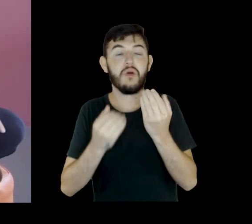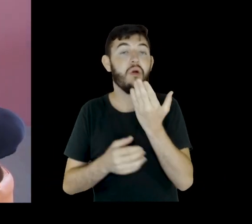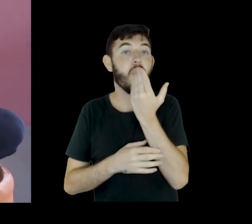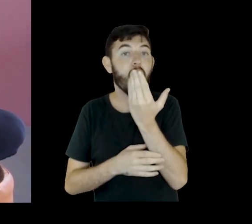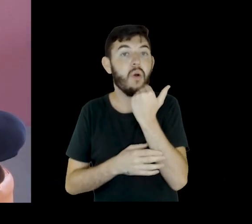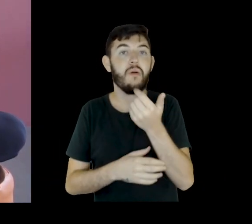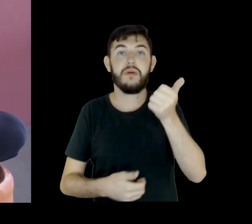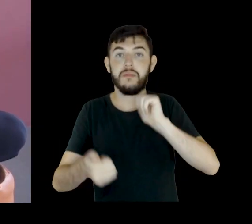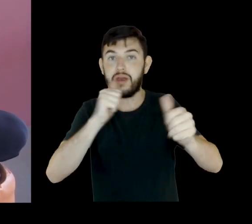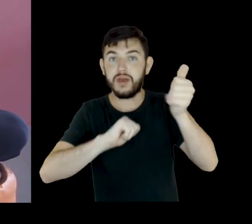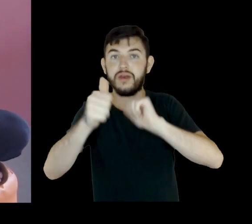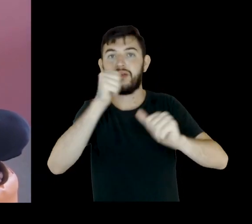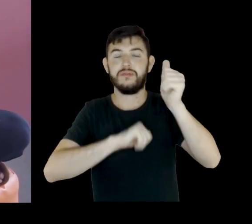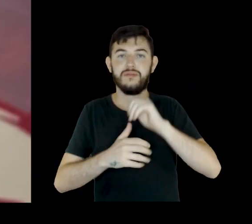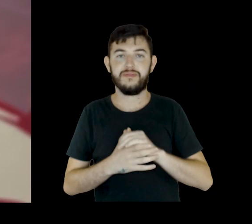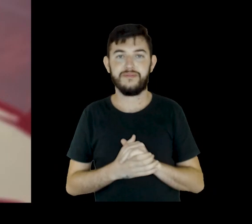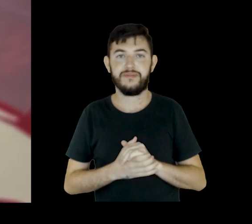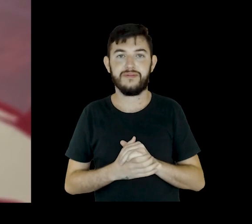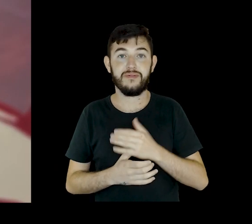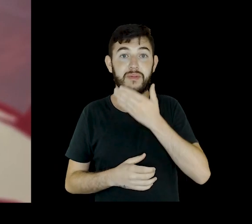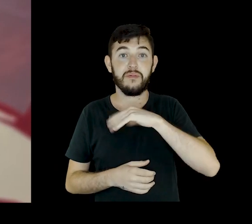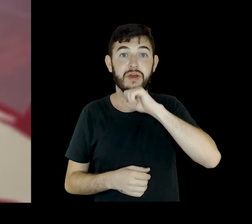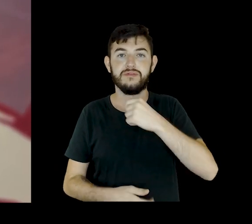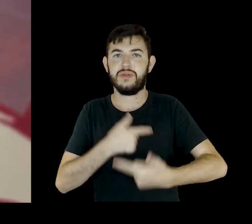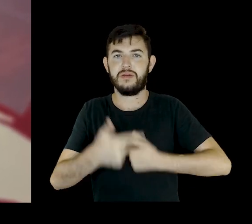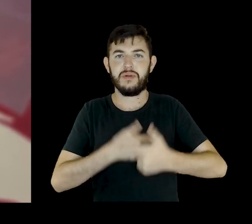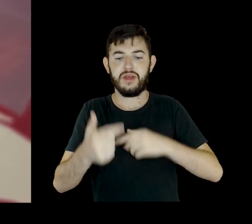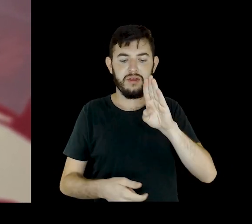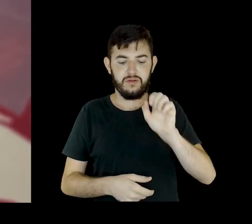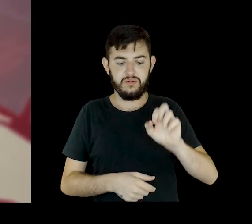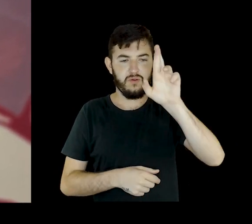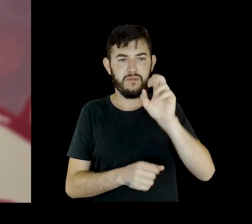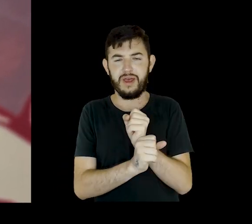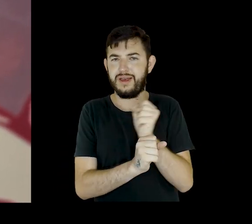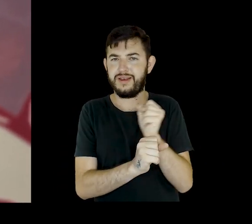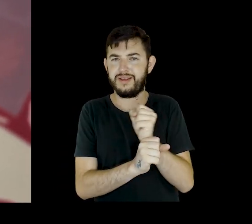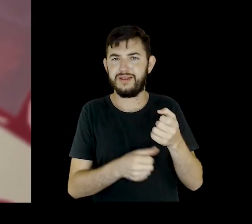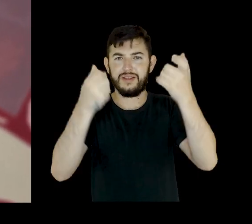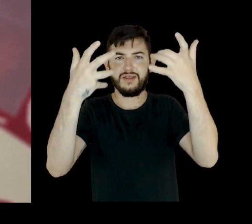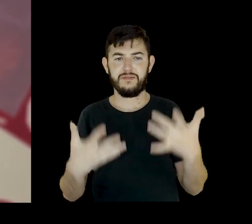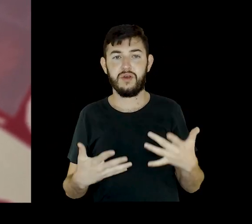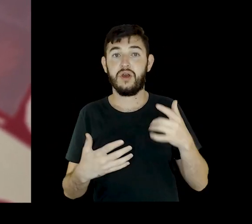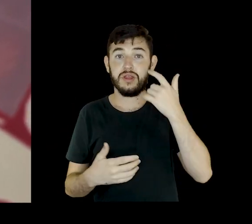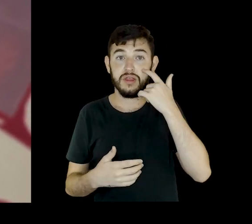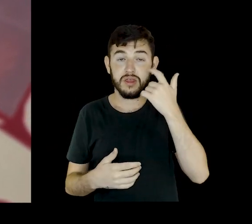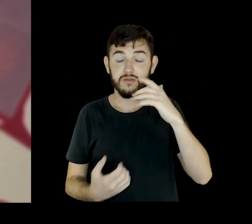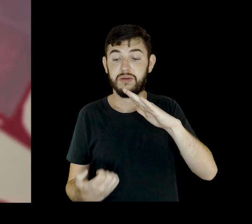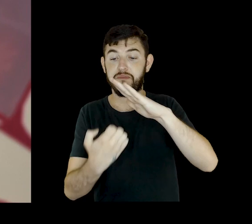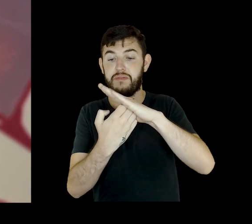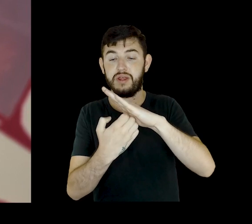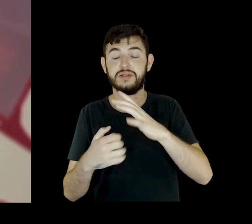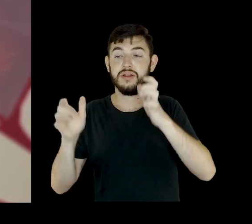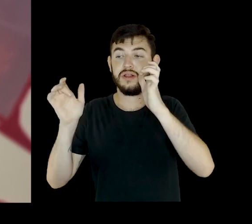bebidas, né? É o ponto do momento, todo mundo desce para lá. Meu pai trabalha com bar há muitos anos. E ele falou, filho, tem um ponto ali e tal, você saiu da empresa agora, vamos